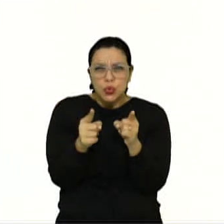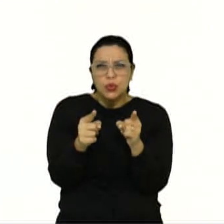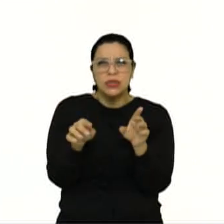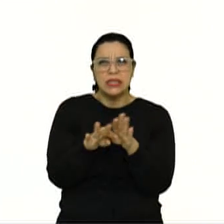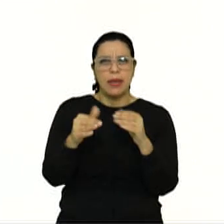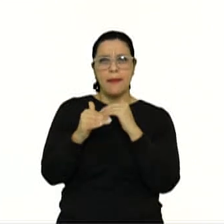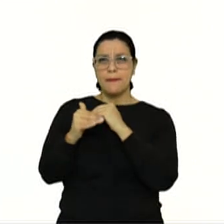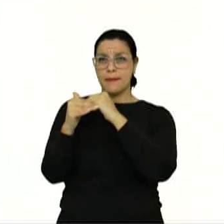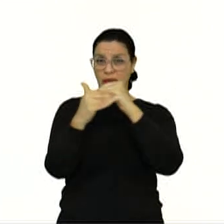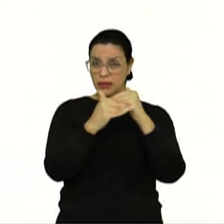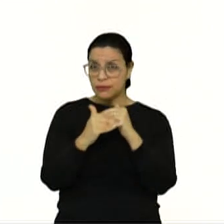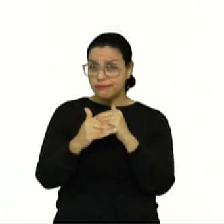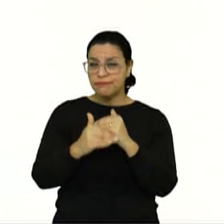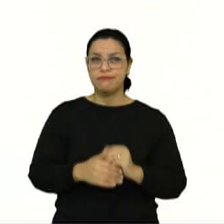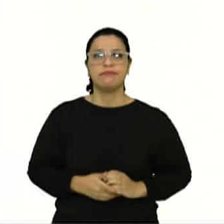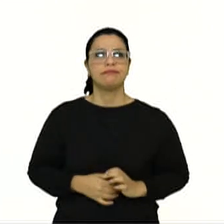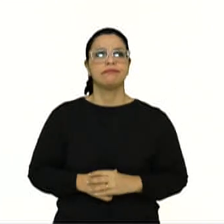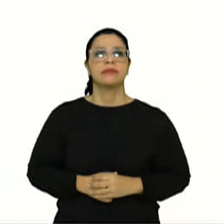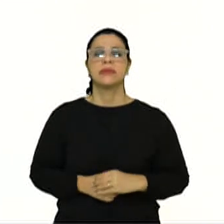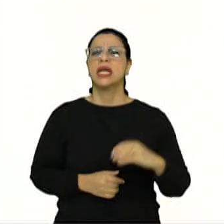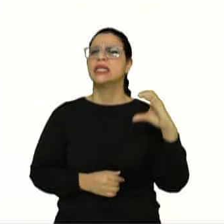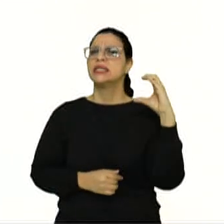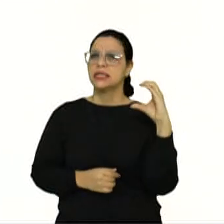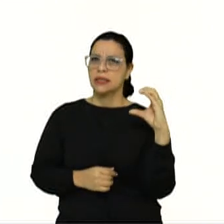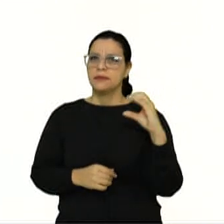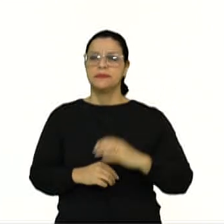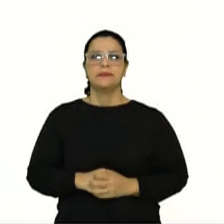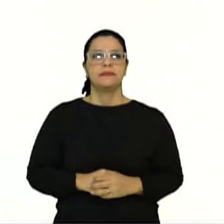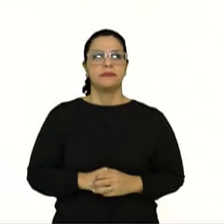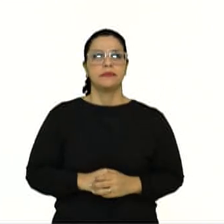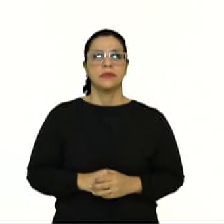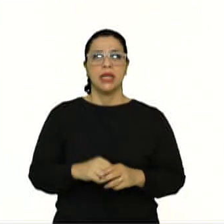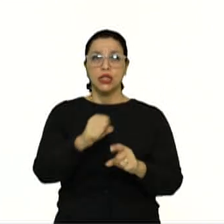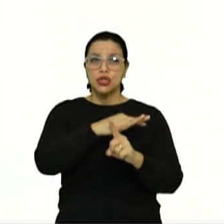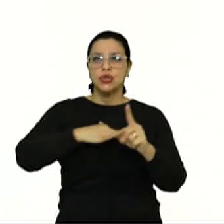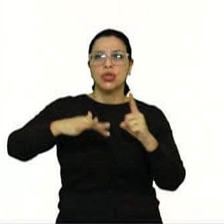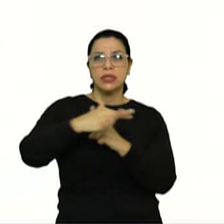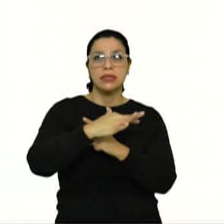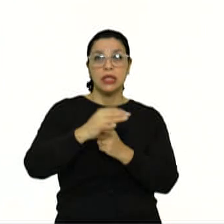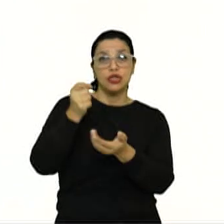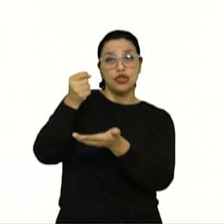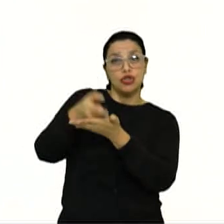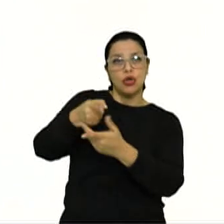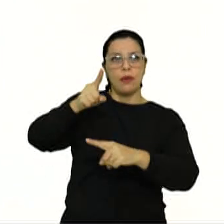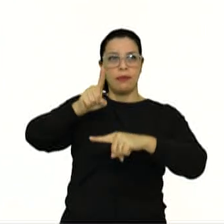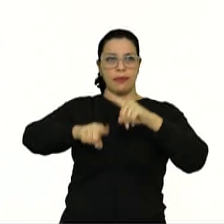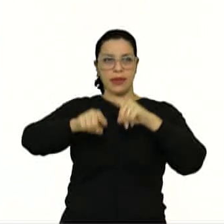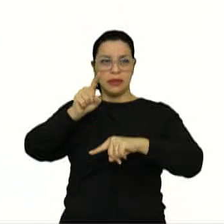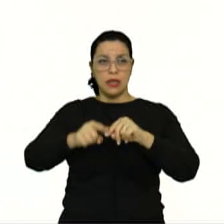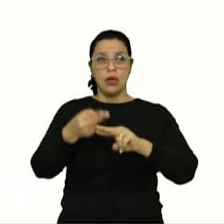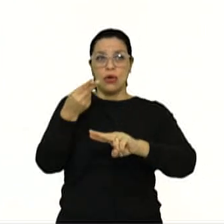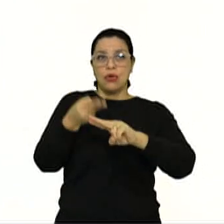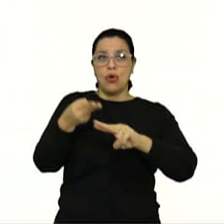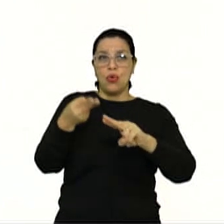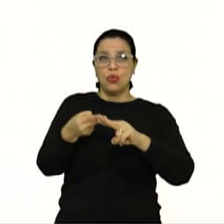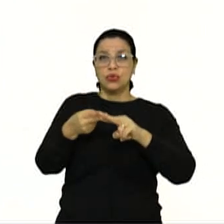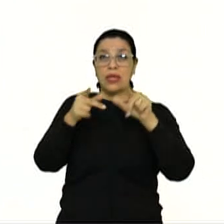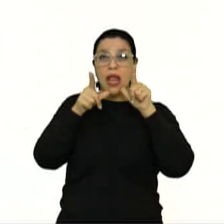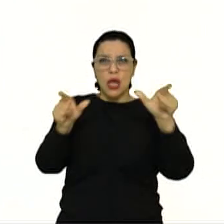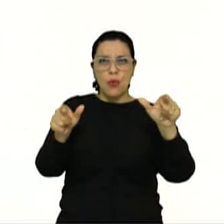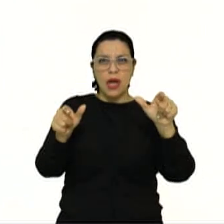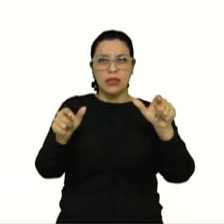e uniformes? Ou será que a letra C, a sociedade de consumo com o uso da